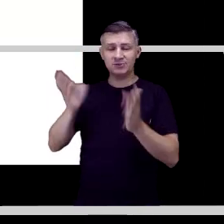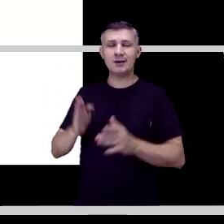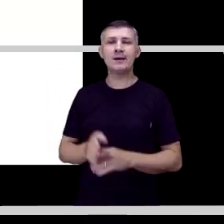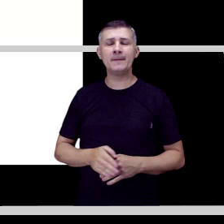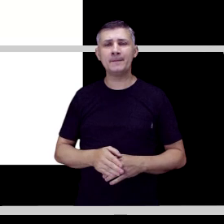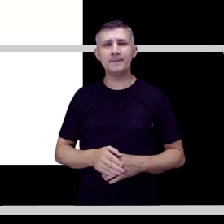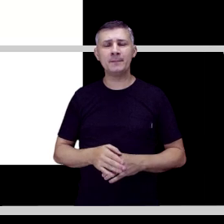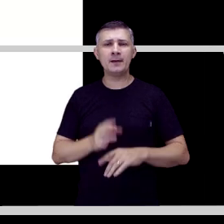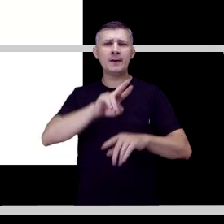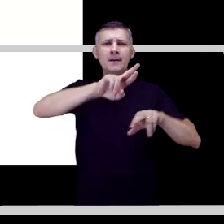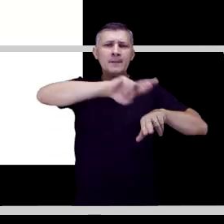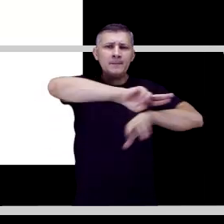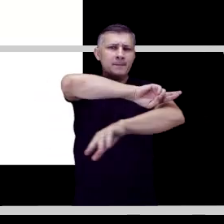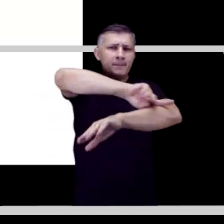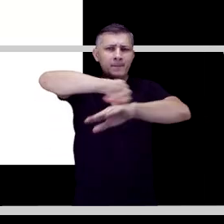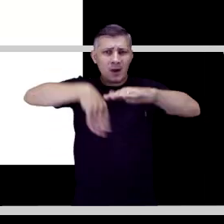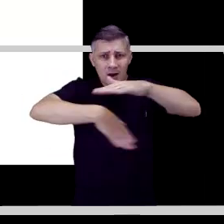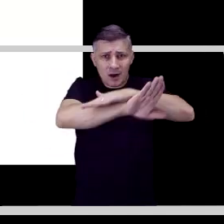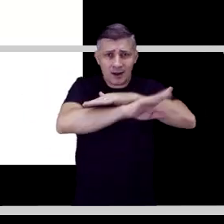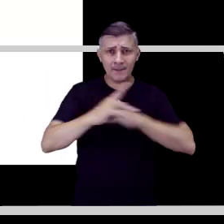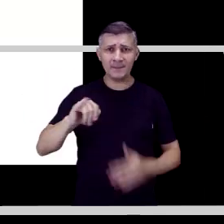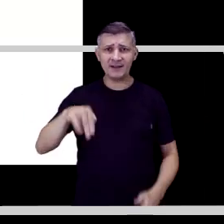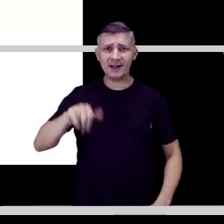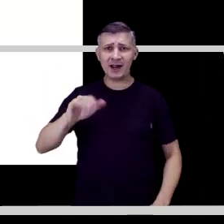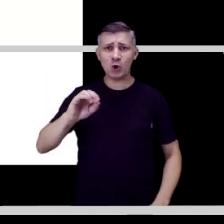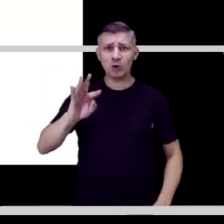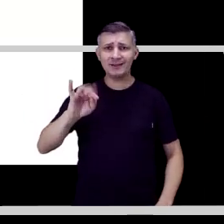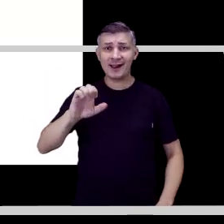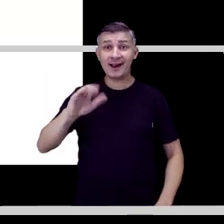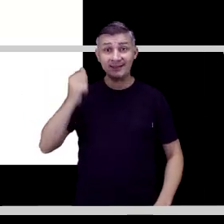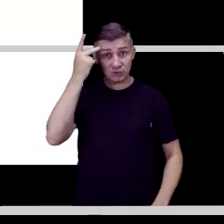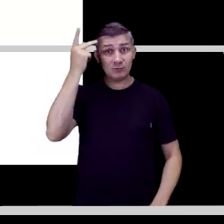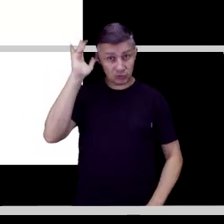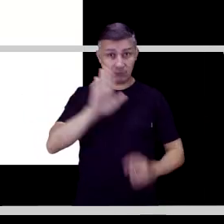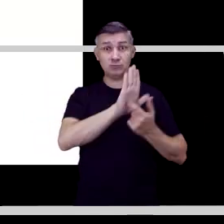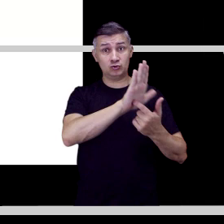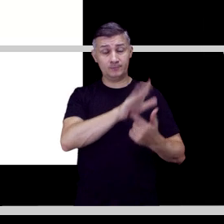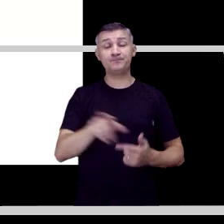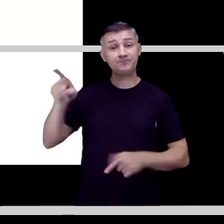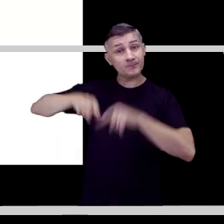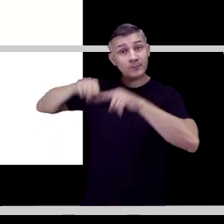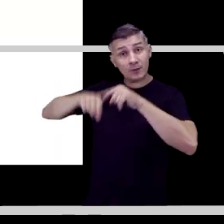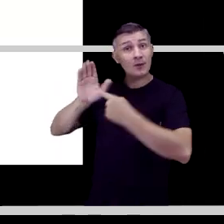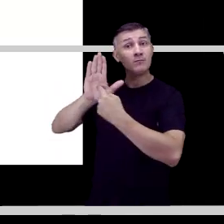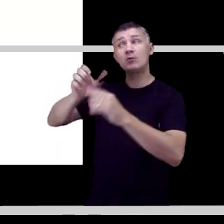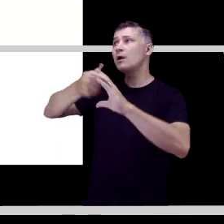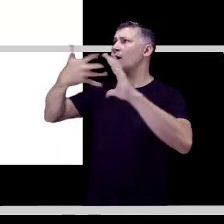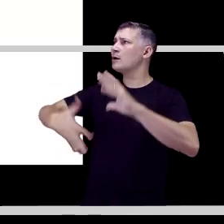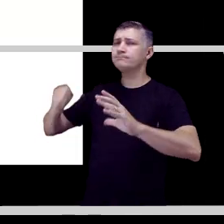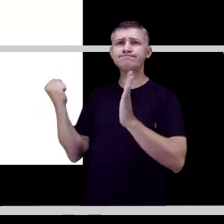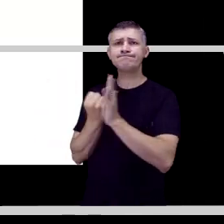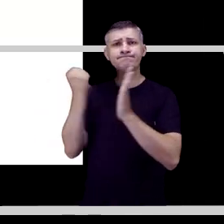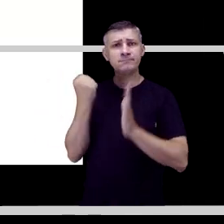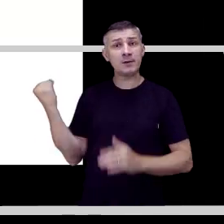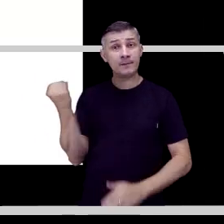na Pinacoteca em São Paulo, e são obras que têm uma característica muito